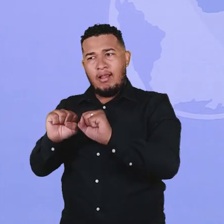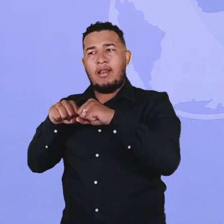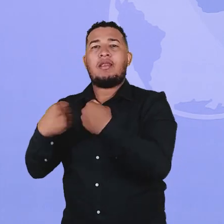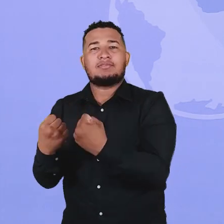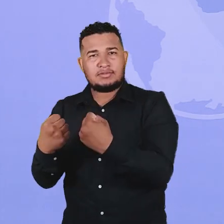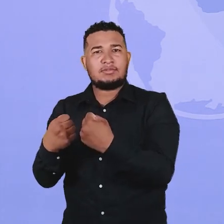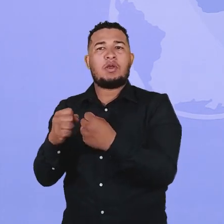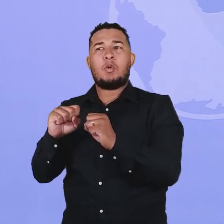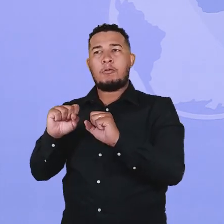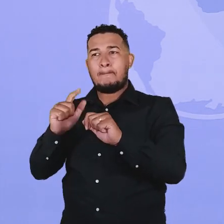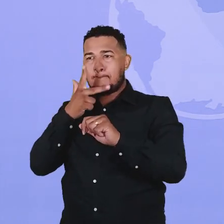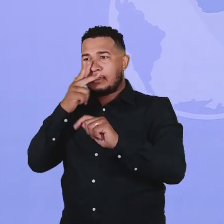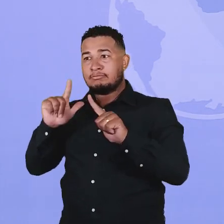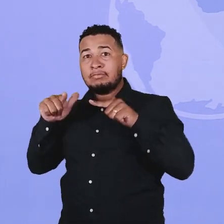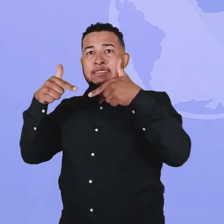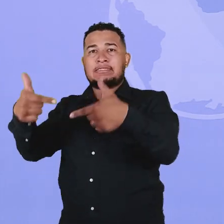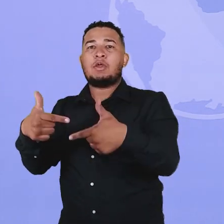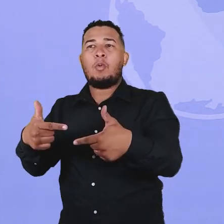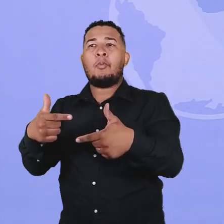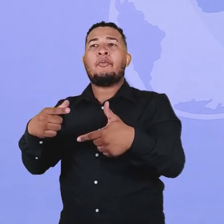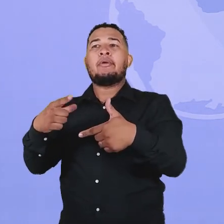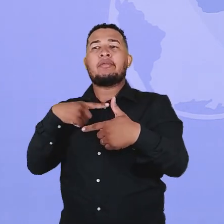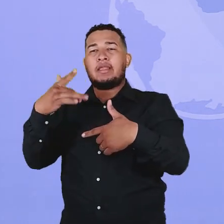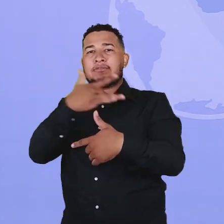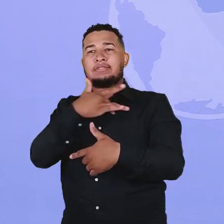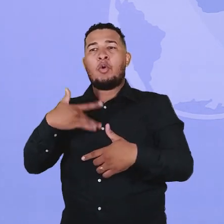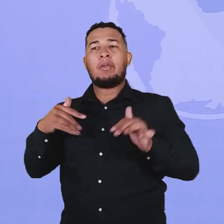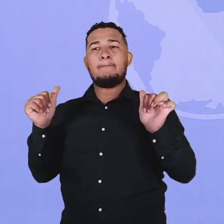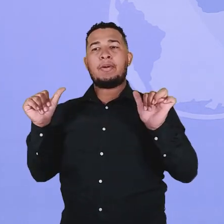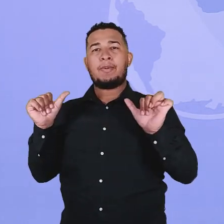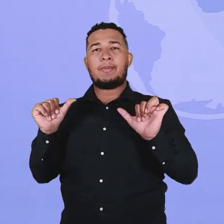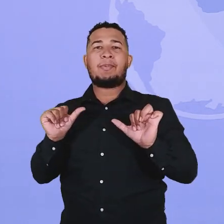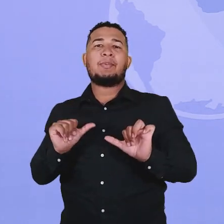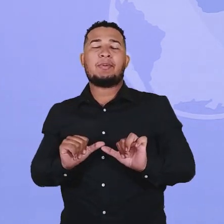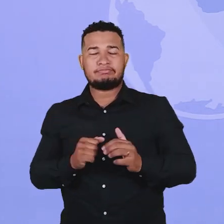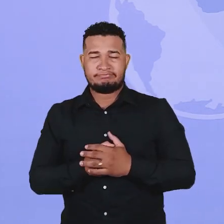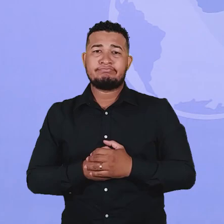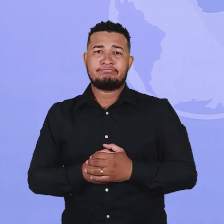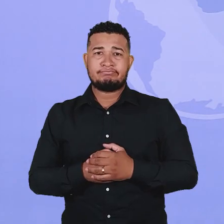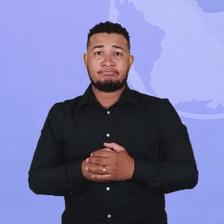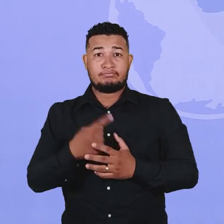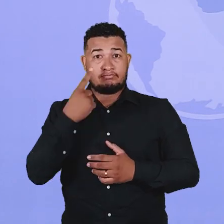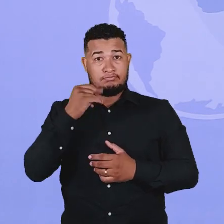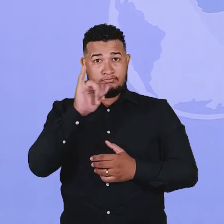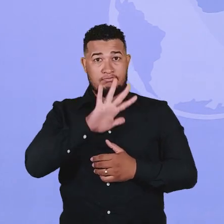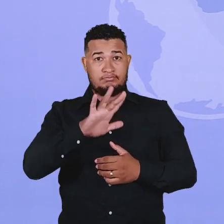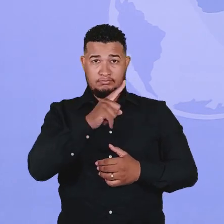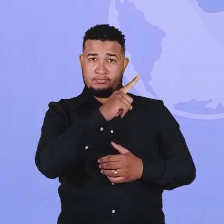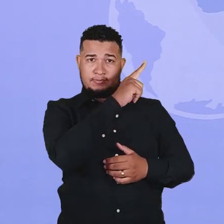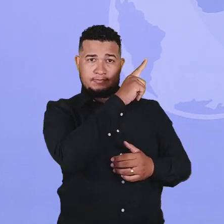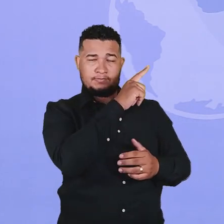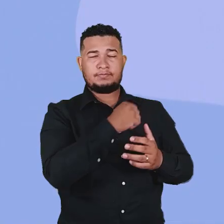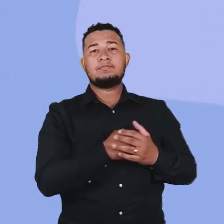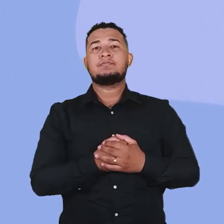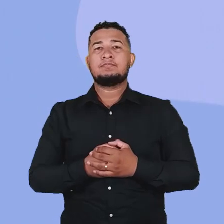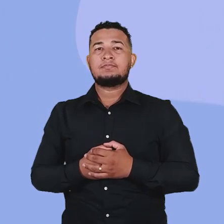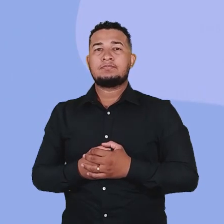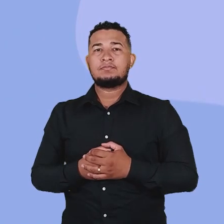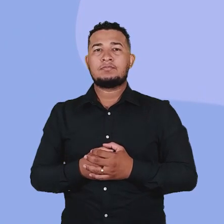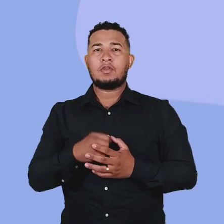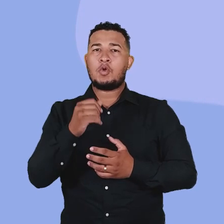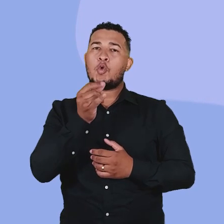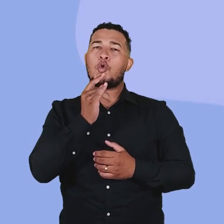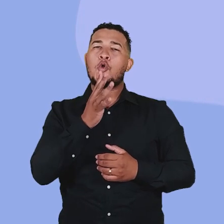algumas ações, algumas atitudes, que aí começa a trazer transtornos para a saúde e para a vida dela. Vamos voltar para o slide.